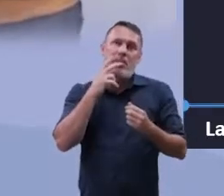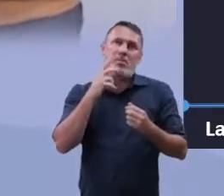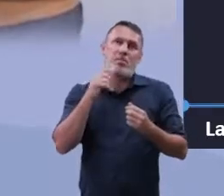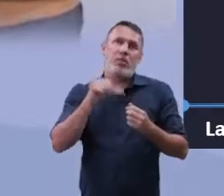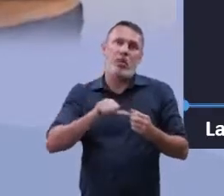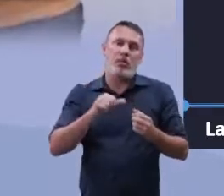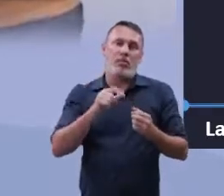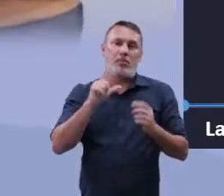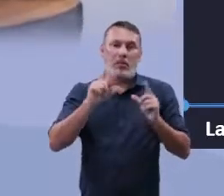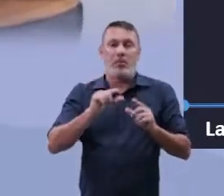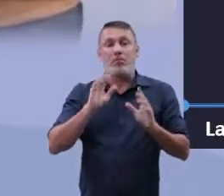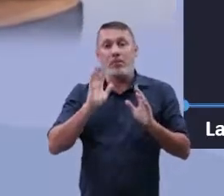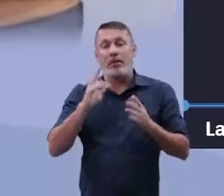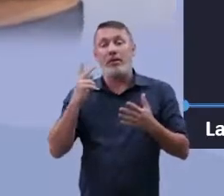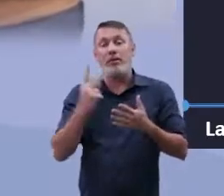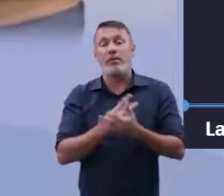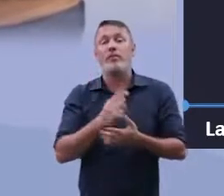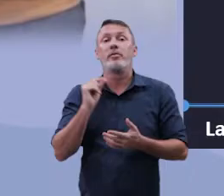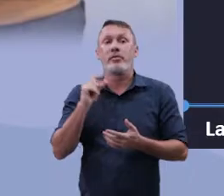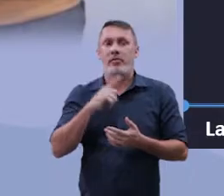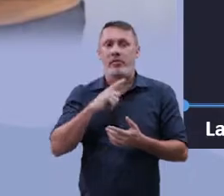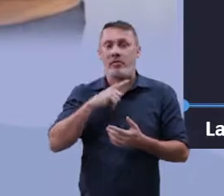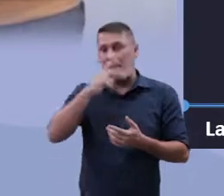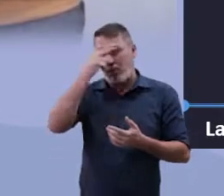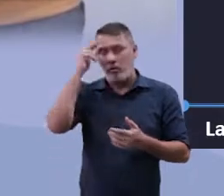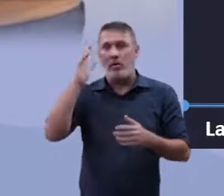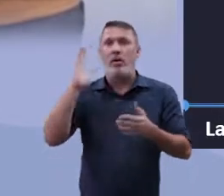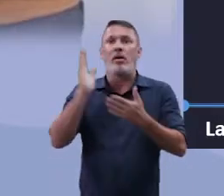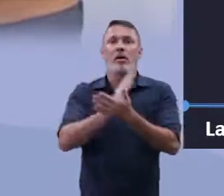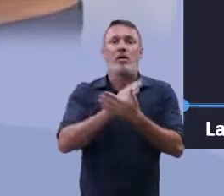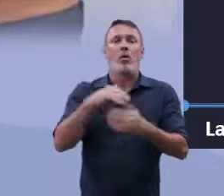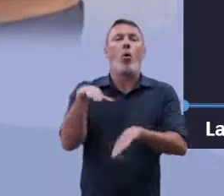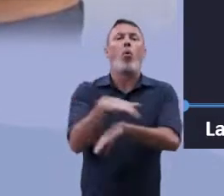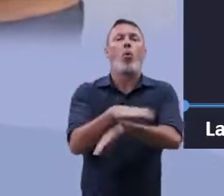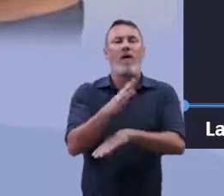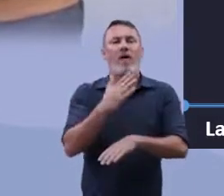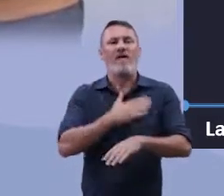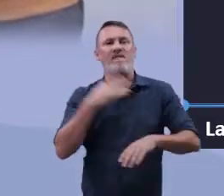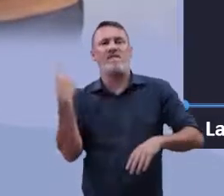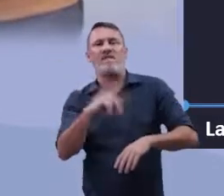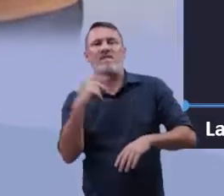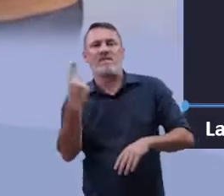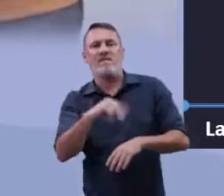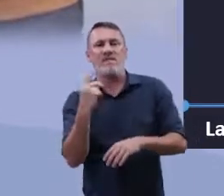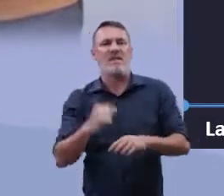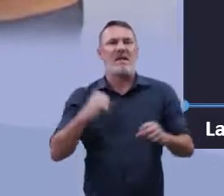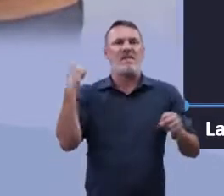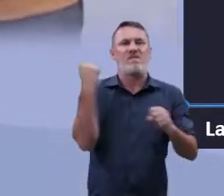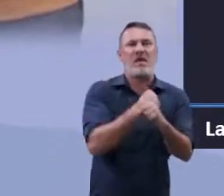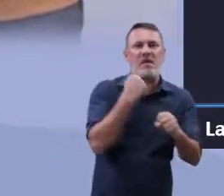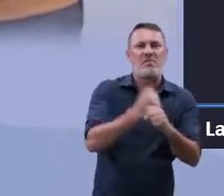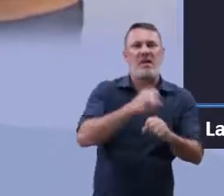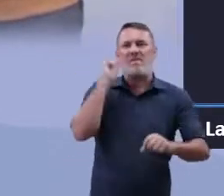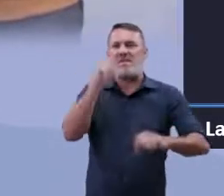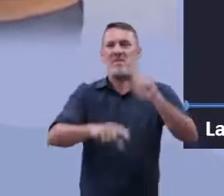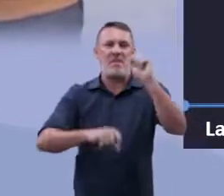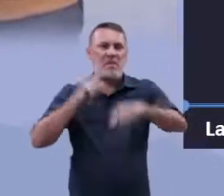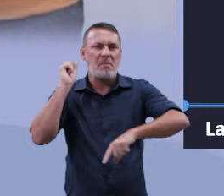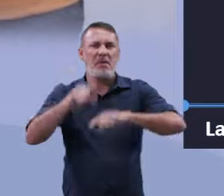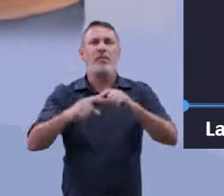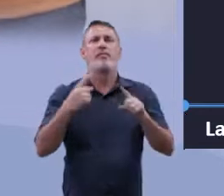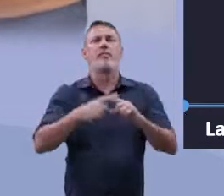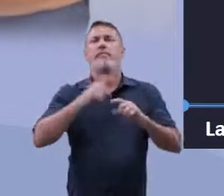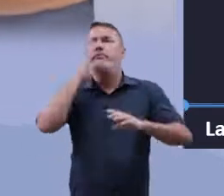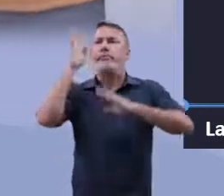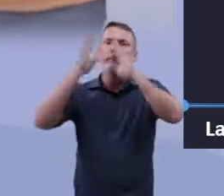menos pior. Ocorre que nós temos pessoas que são às vezes linchadas na rua por uma informação equivocada,